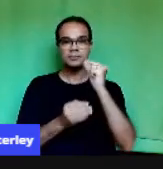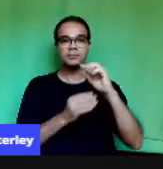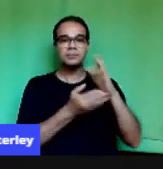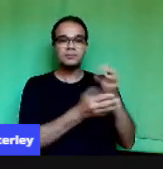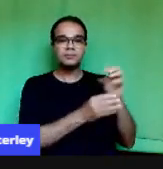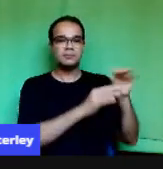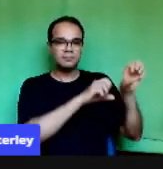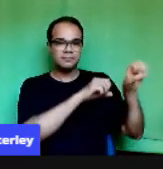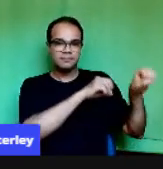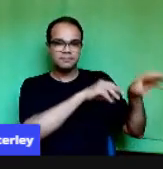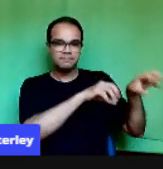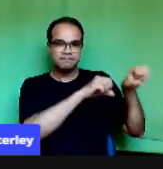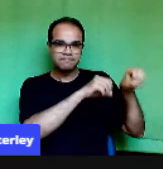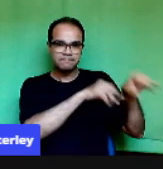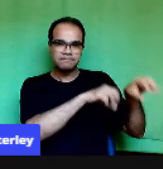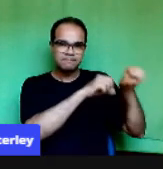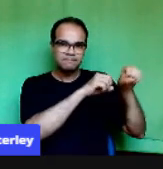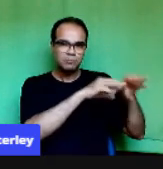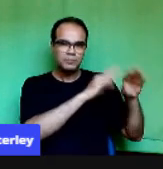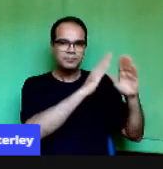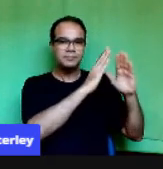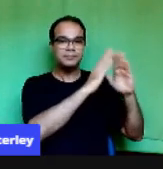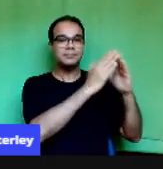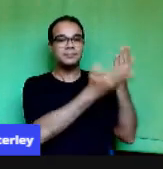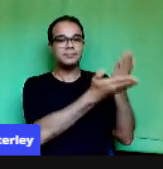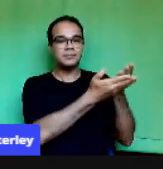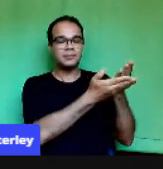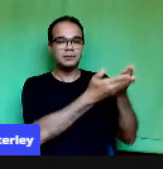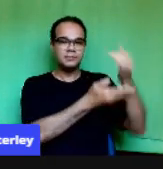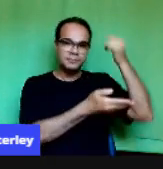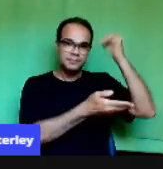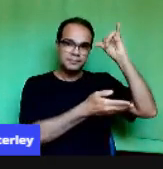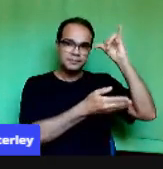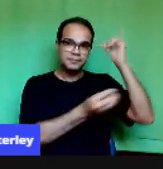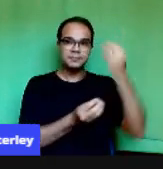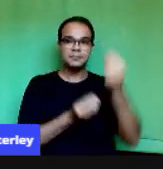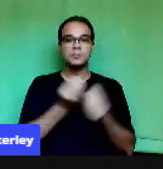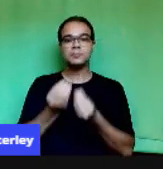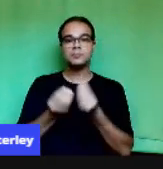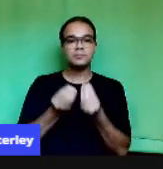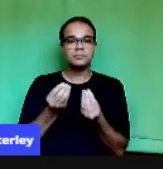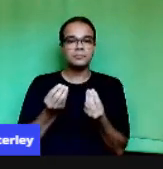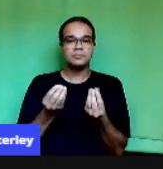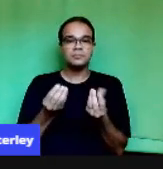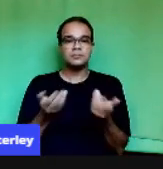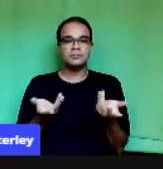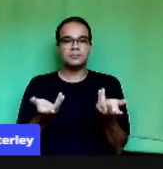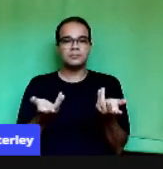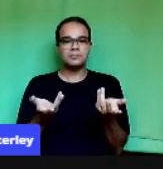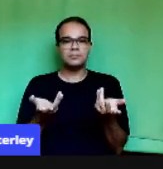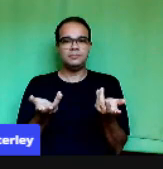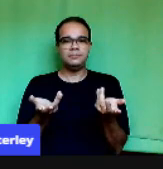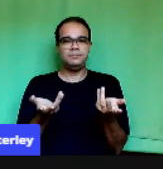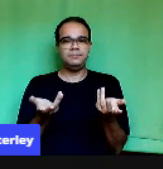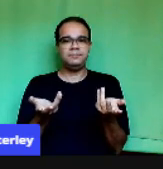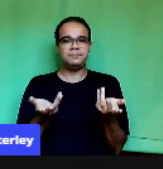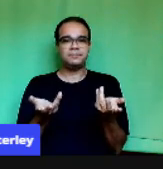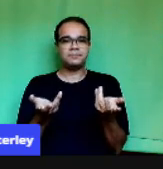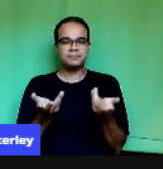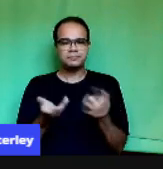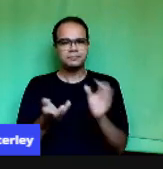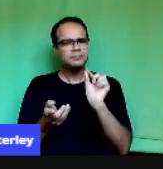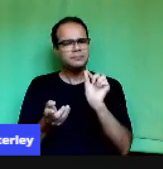educação do campo e o trabalho remoto. É importante nós também compreendermos que o trabalho remoto ele é um